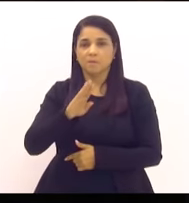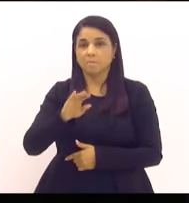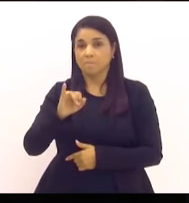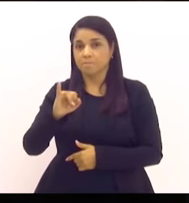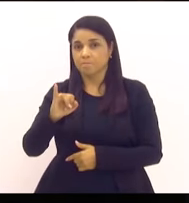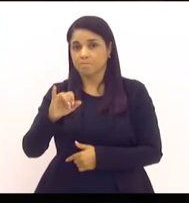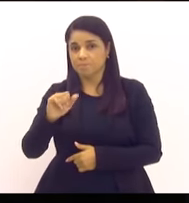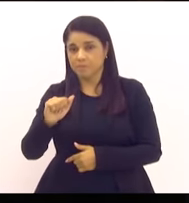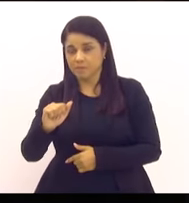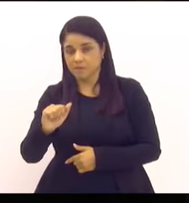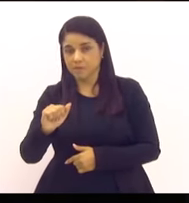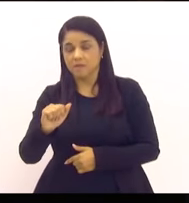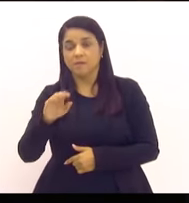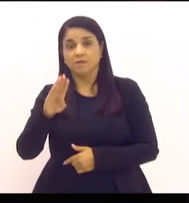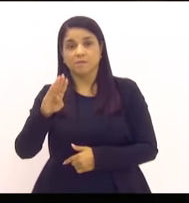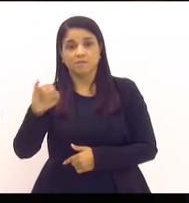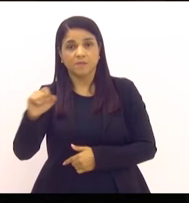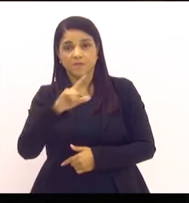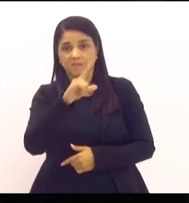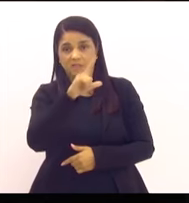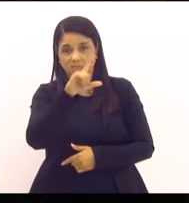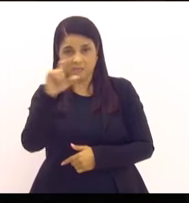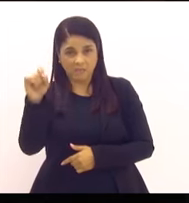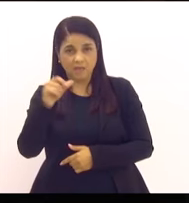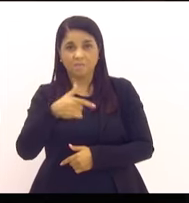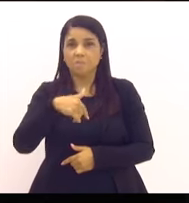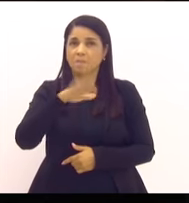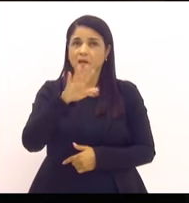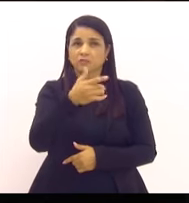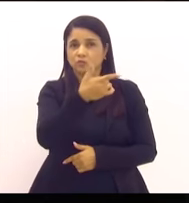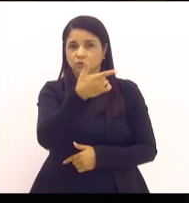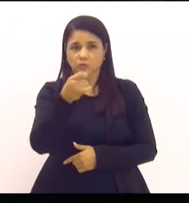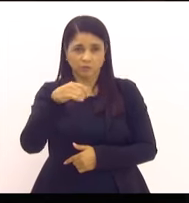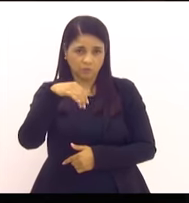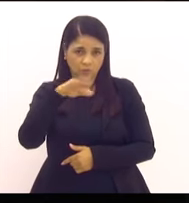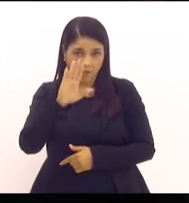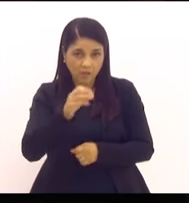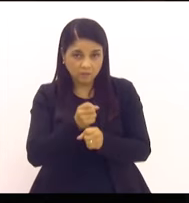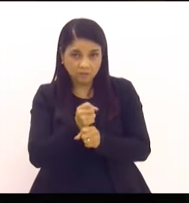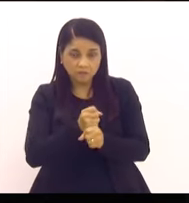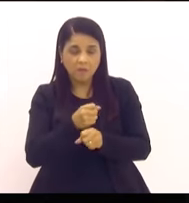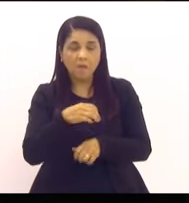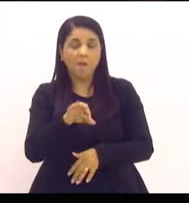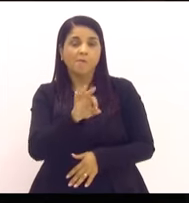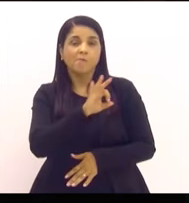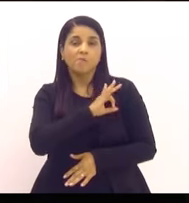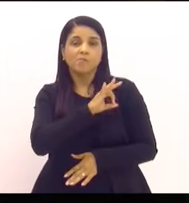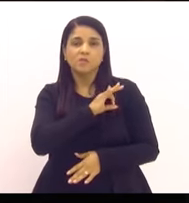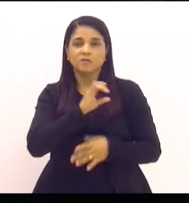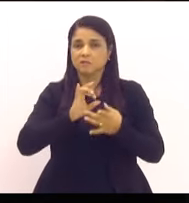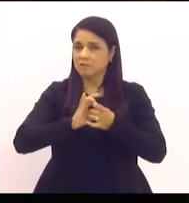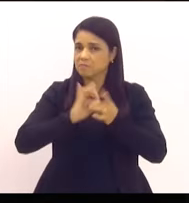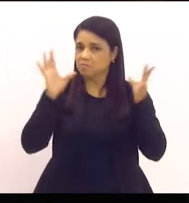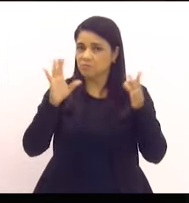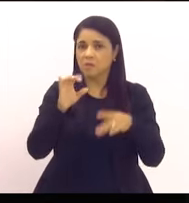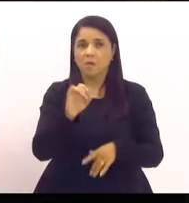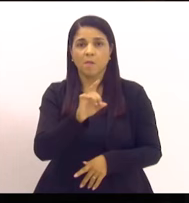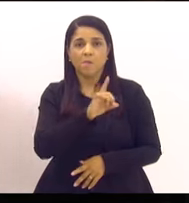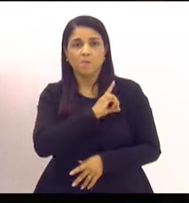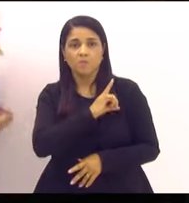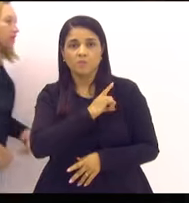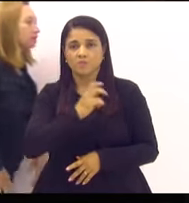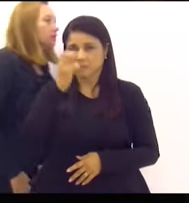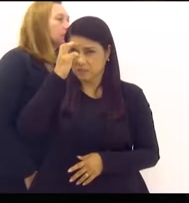que ser fortalecida como a polícia da inteligência, como a polícia da democracia, ela não